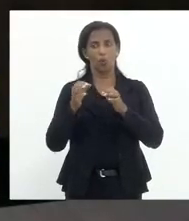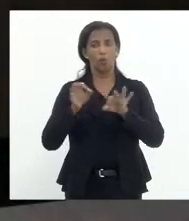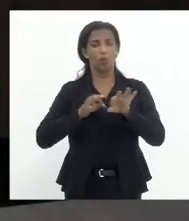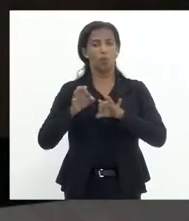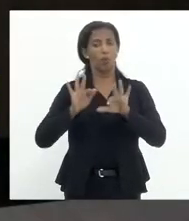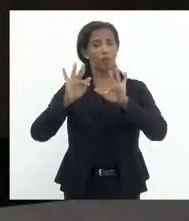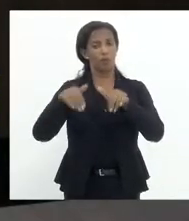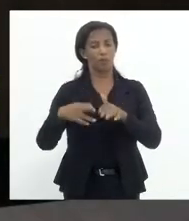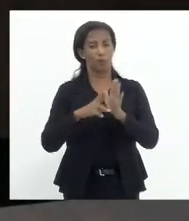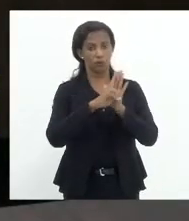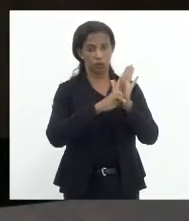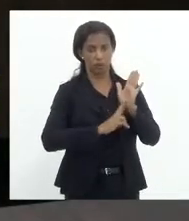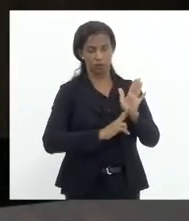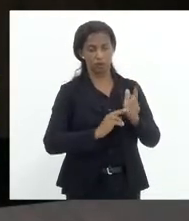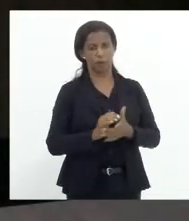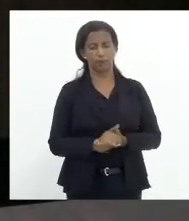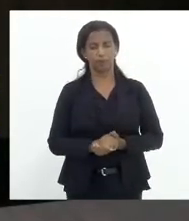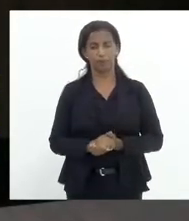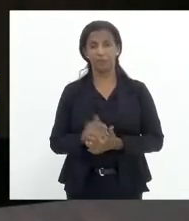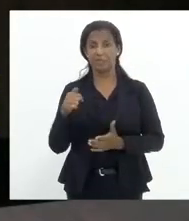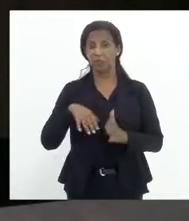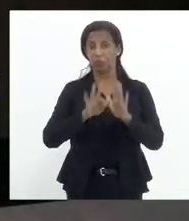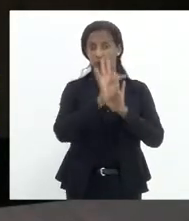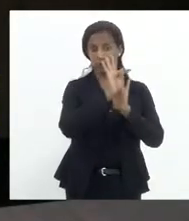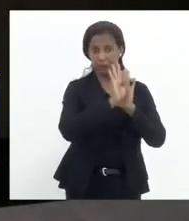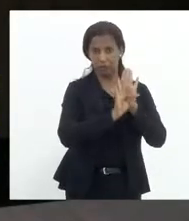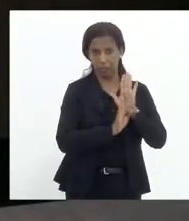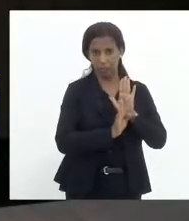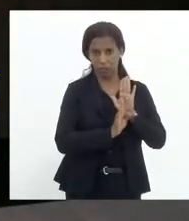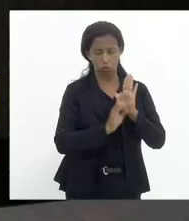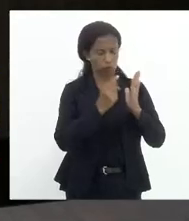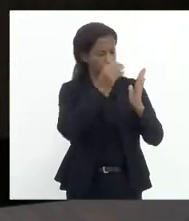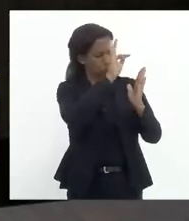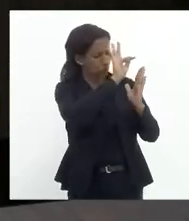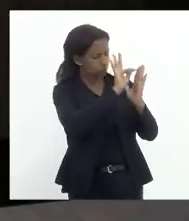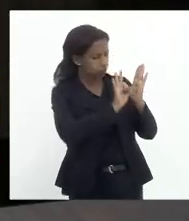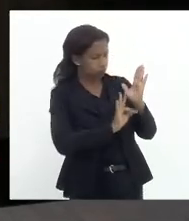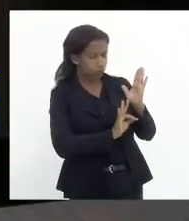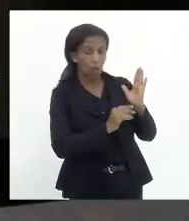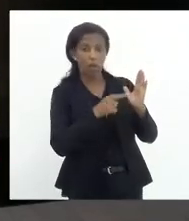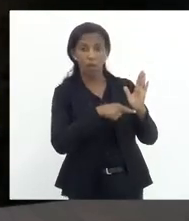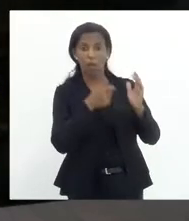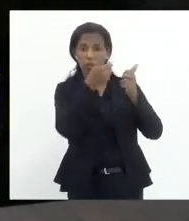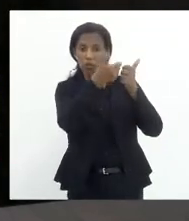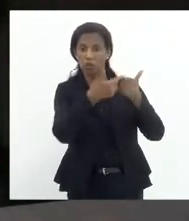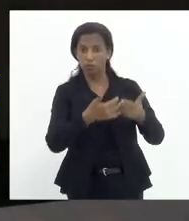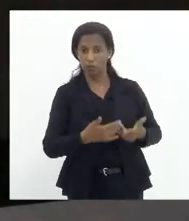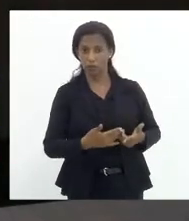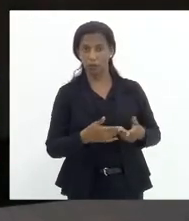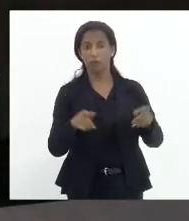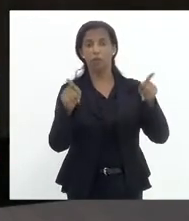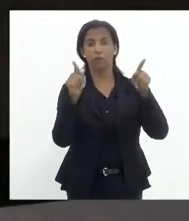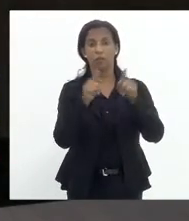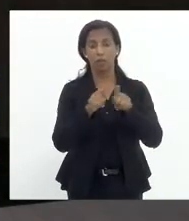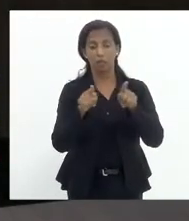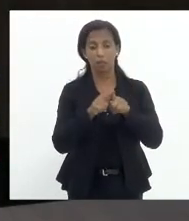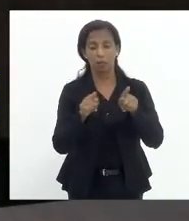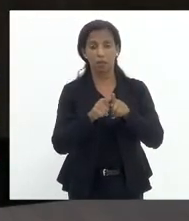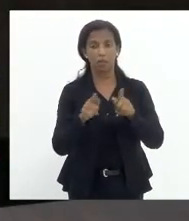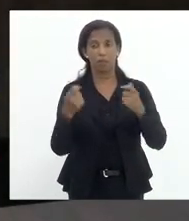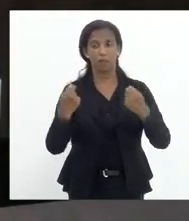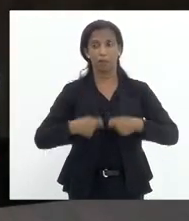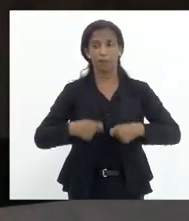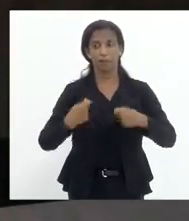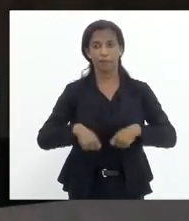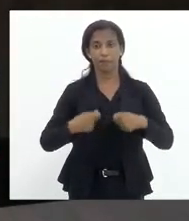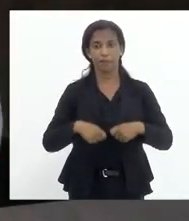de final de graduação e o texto o seu presente no texto esteja absolutamente explícito real além da da texto da emenda esteja